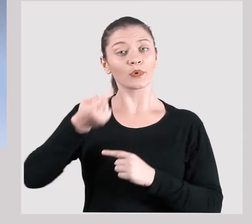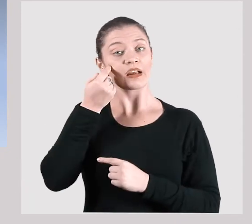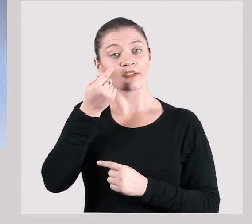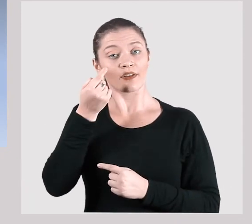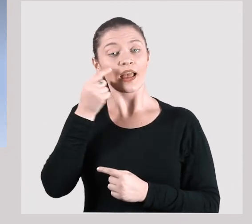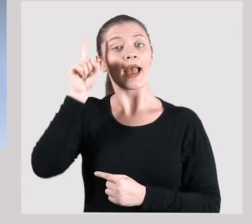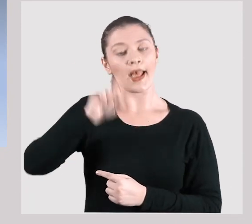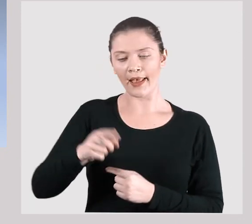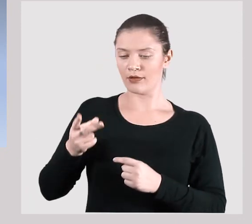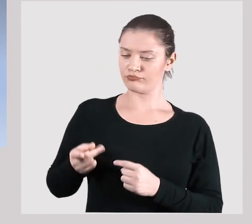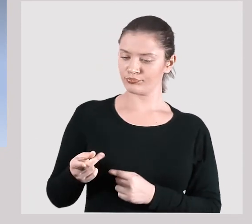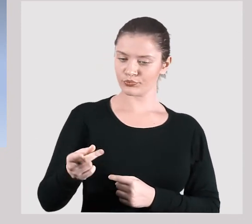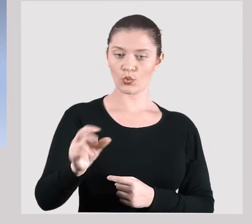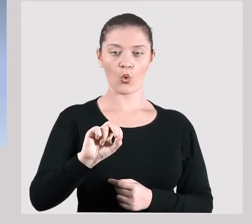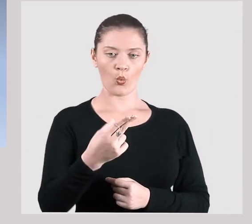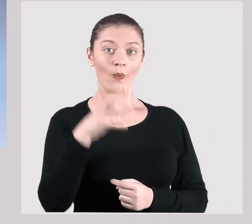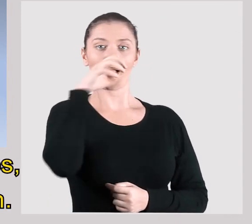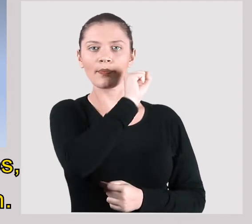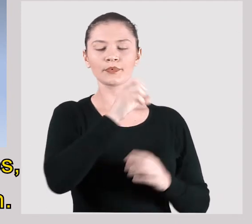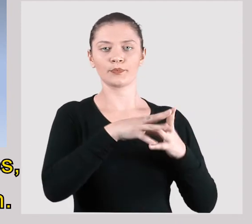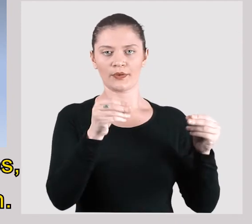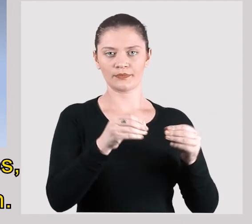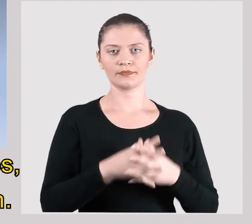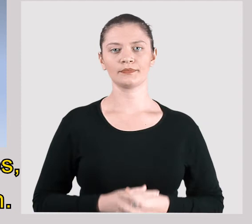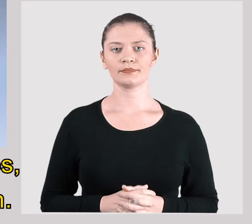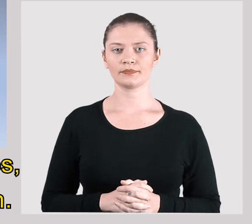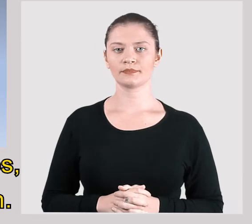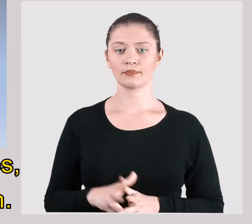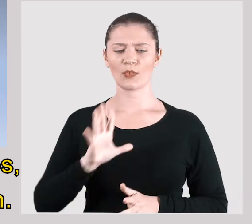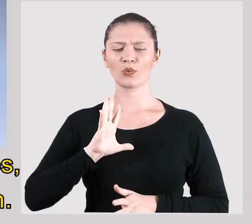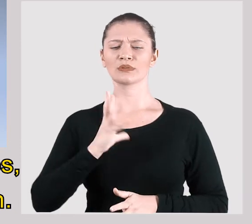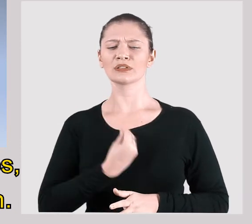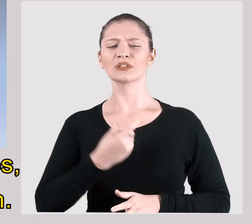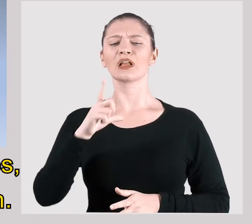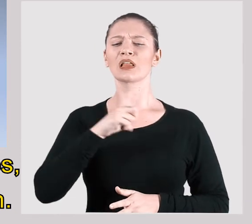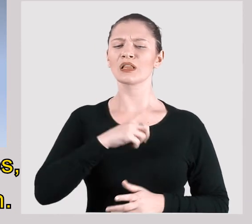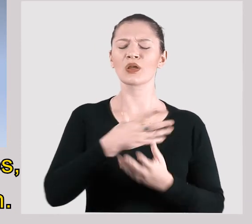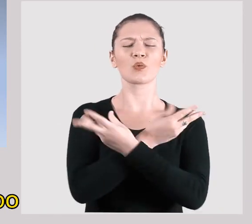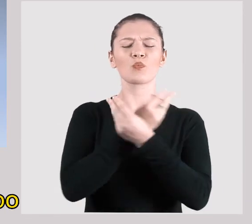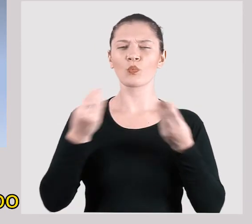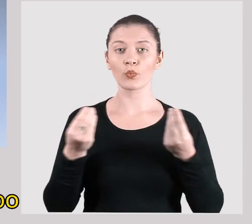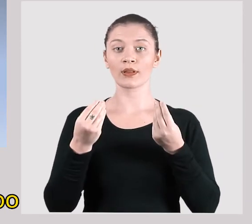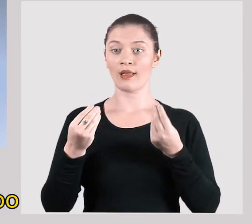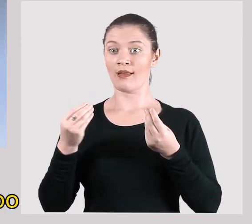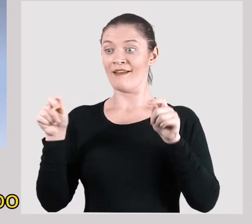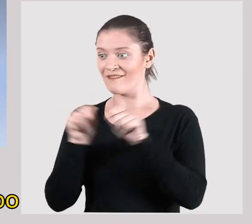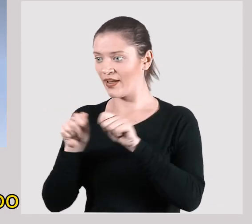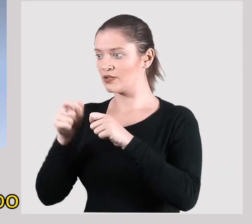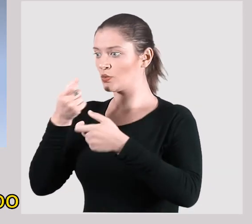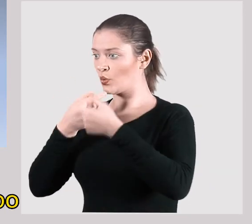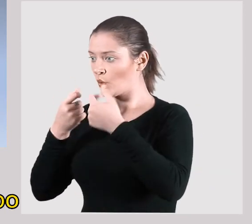é uma coisa permanente ou é transitória. Então, assim, ex-transgêneros tem muitas pessoas que destransicionaram. Essa moça